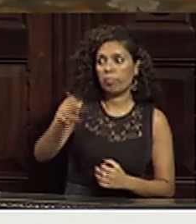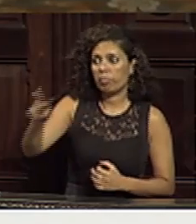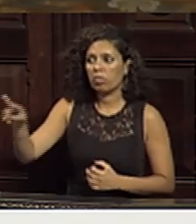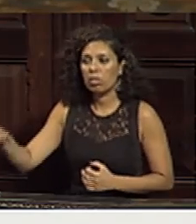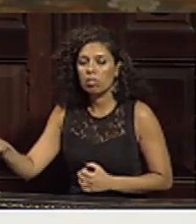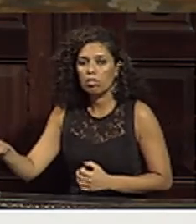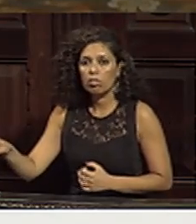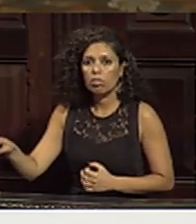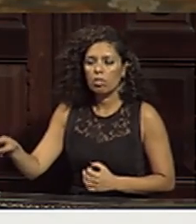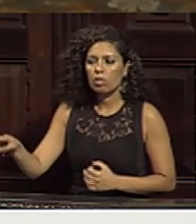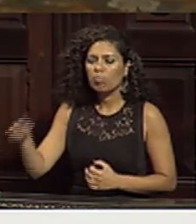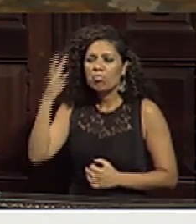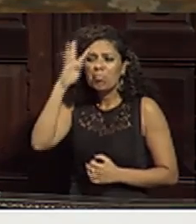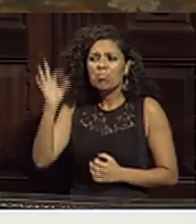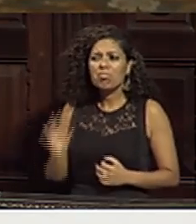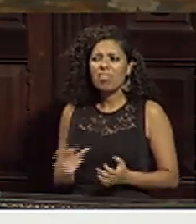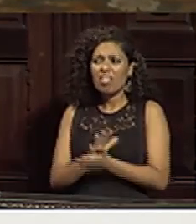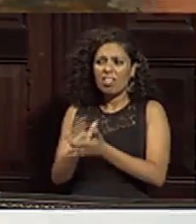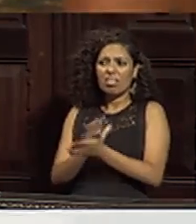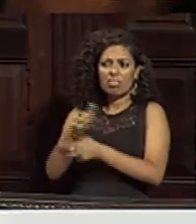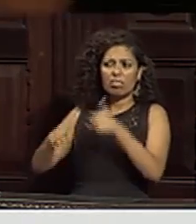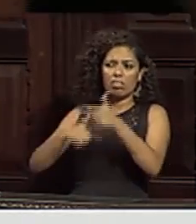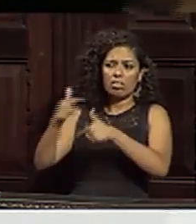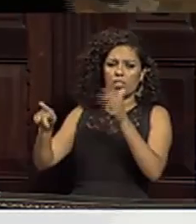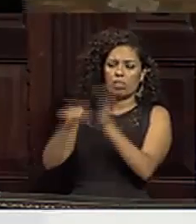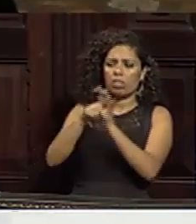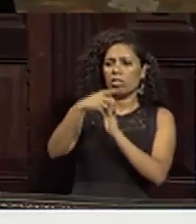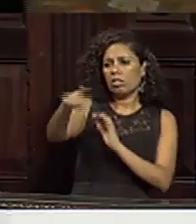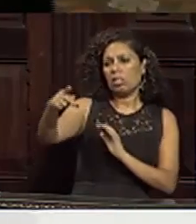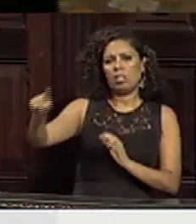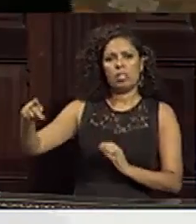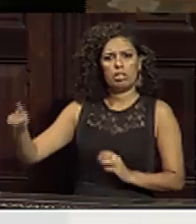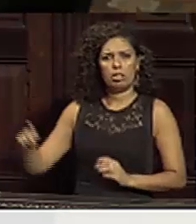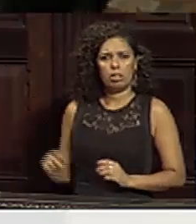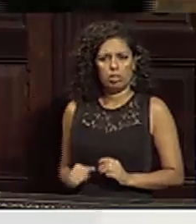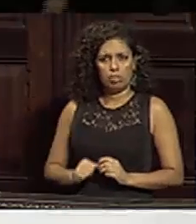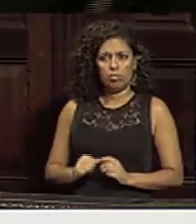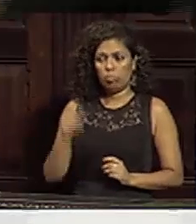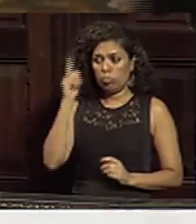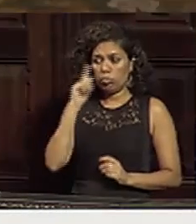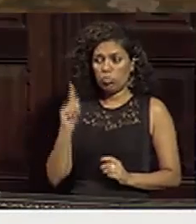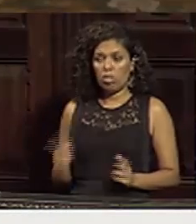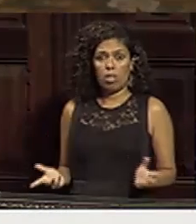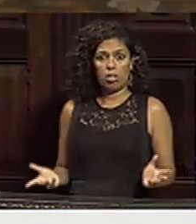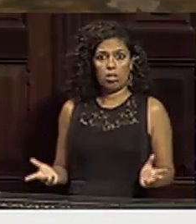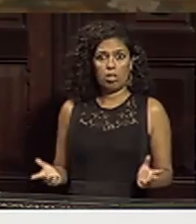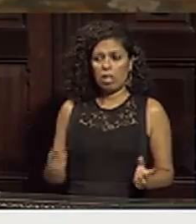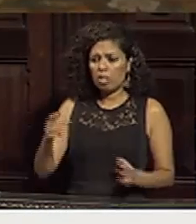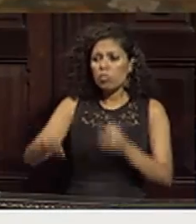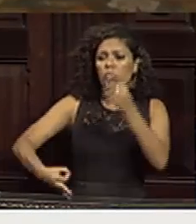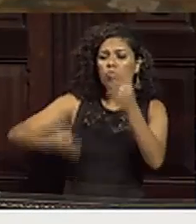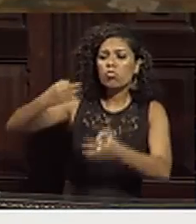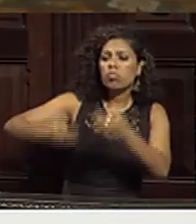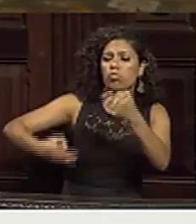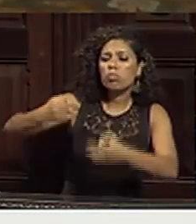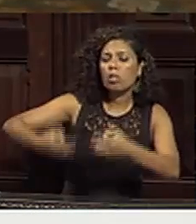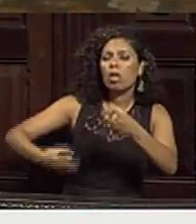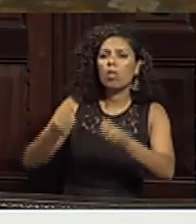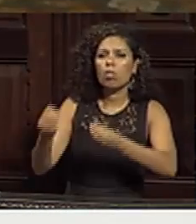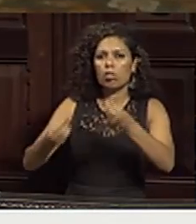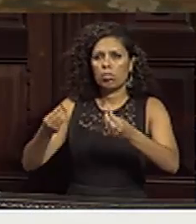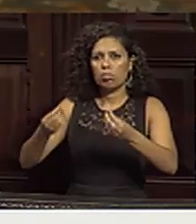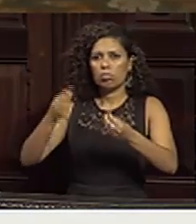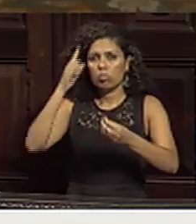a escolha, que alguém fala assim, notável saber jurídico. O artigo